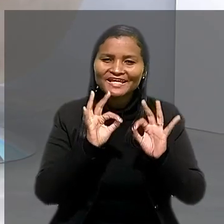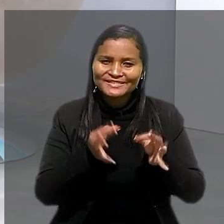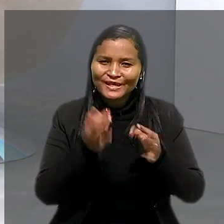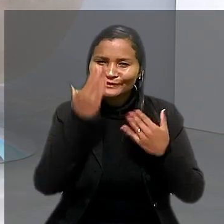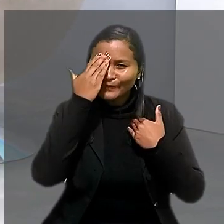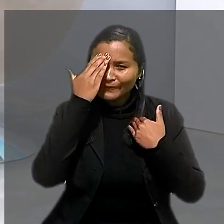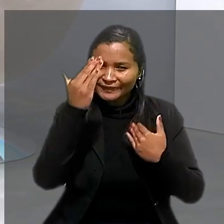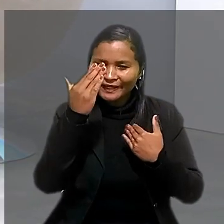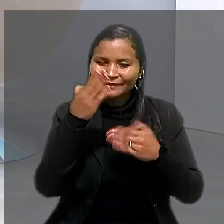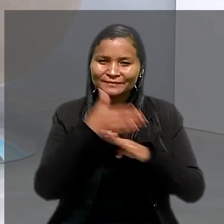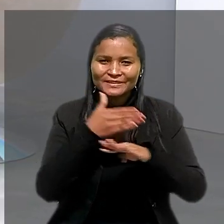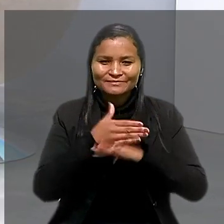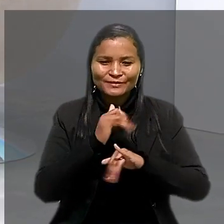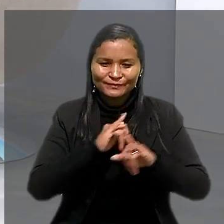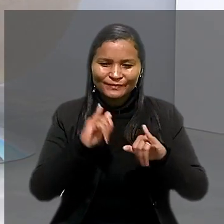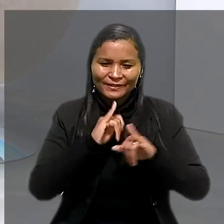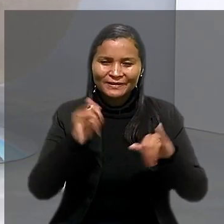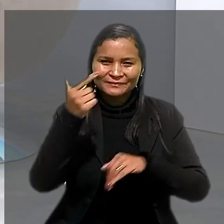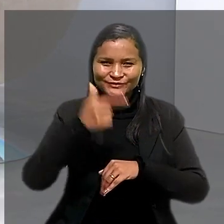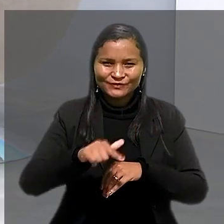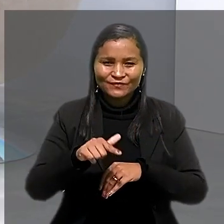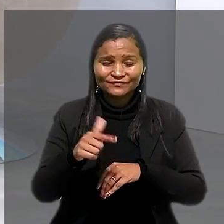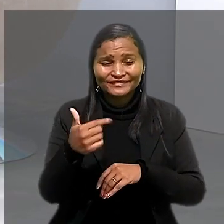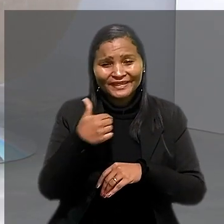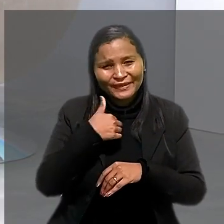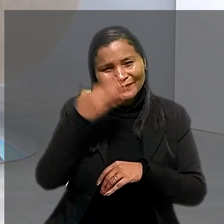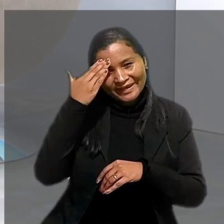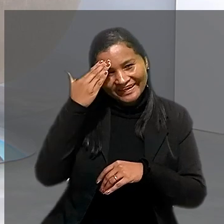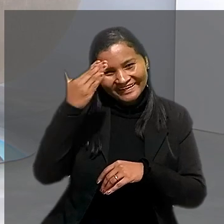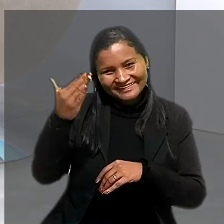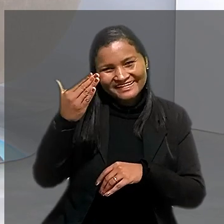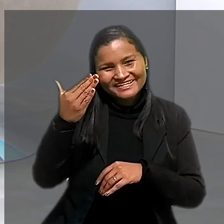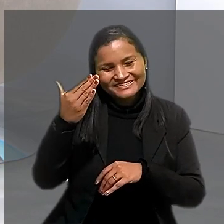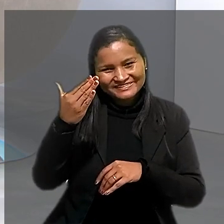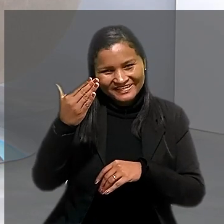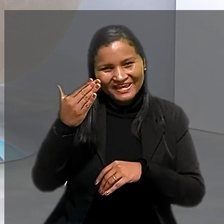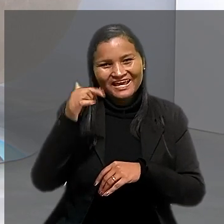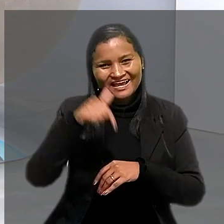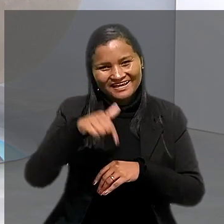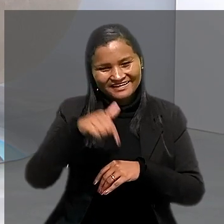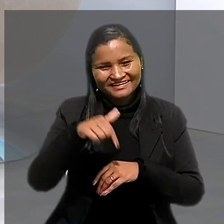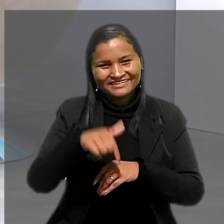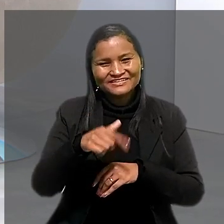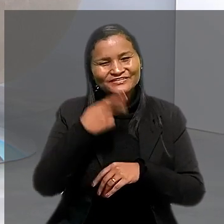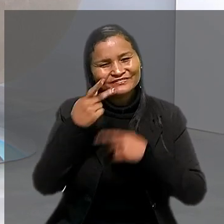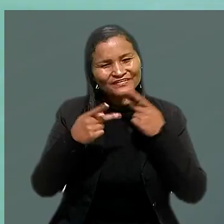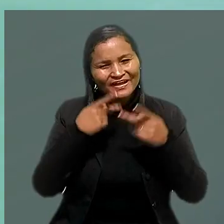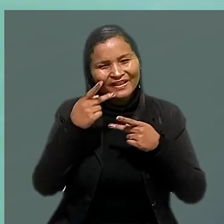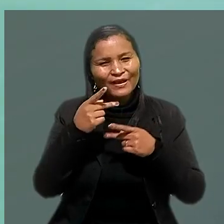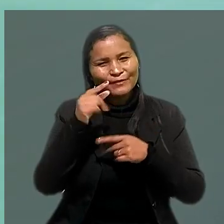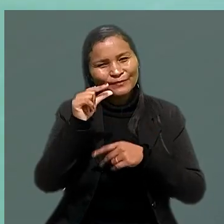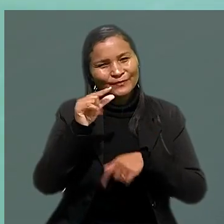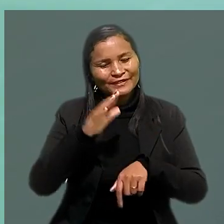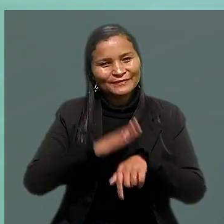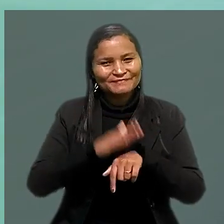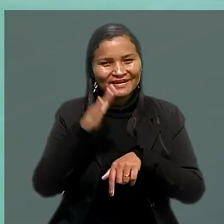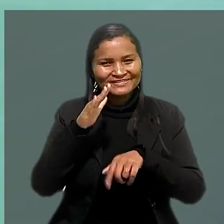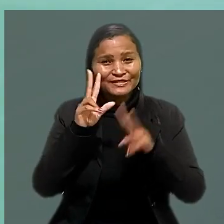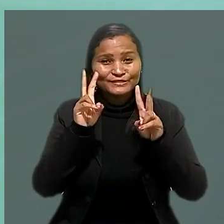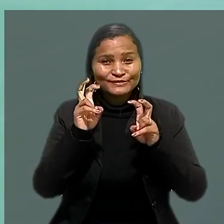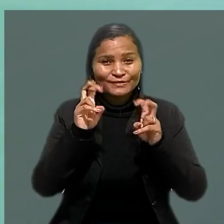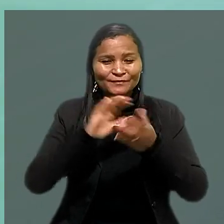certo, ministro. Muito obrigada pela participação no nosso programa mais uma vez. Eu é que agradeço a oportunidade de estar aqui e de falar um pouquinho